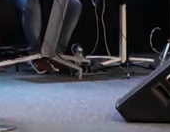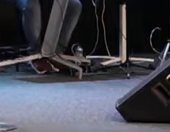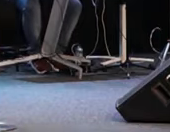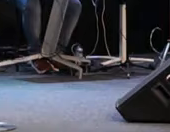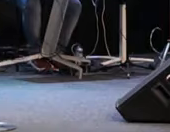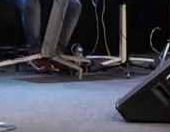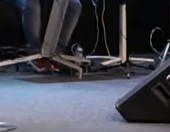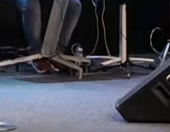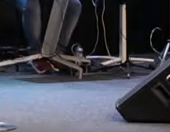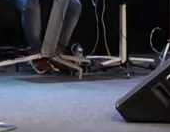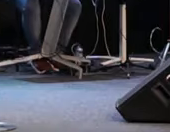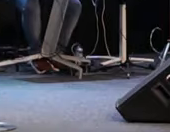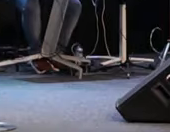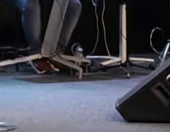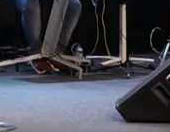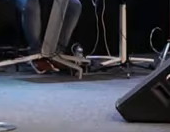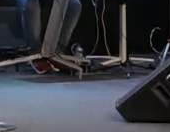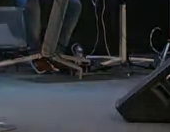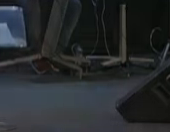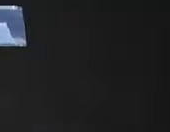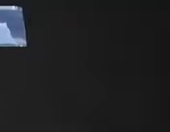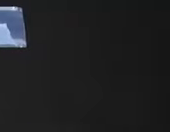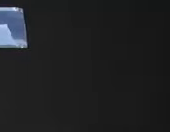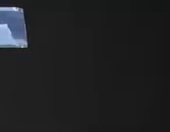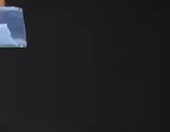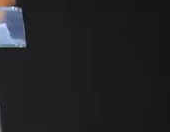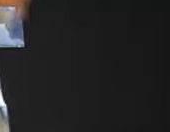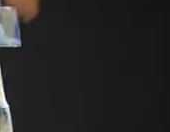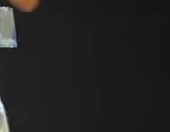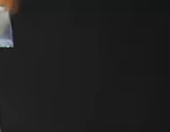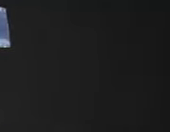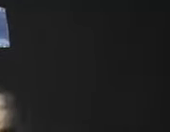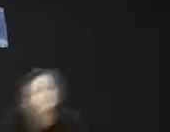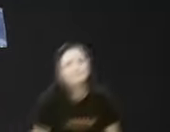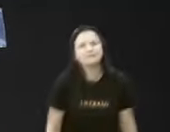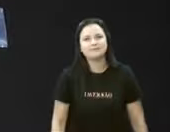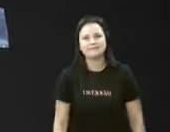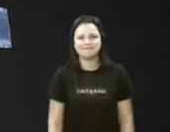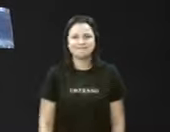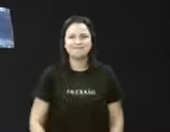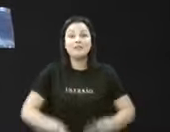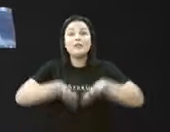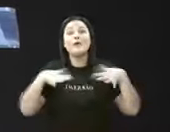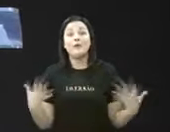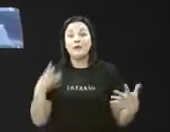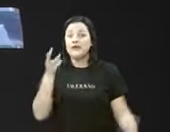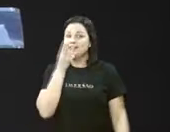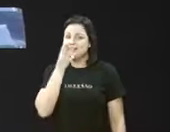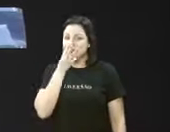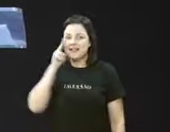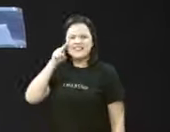Quando Isaías enxerga, era seu, Liane? Oh, desculpa. Quando Isaías enxerga